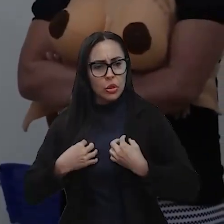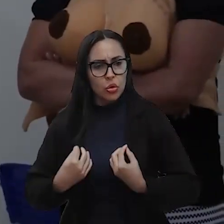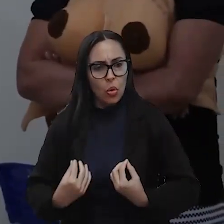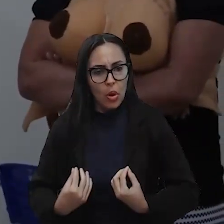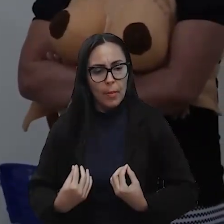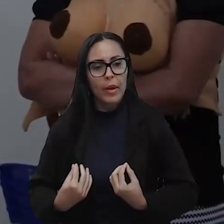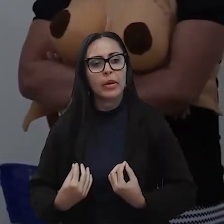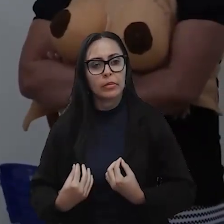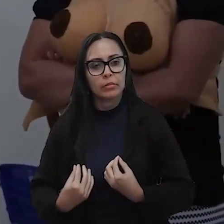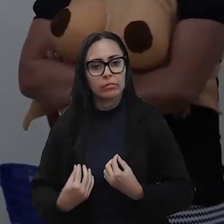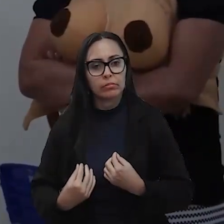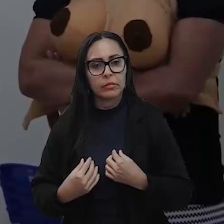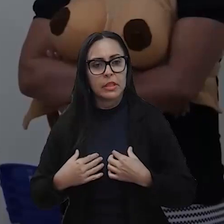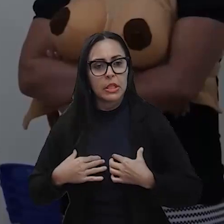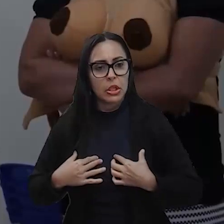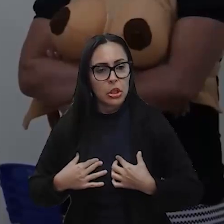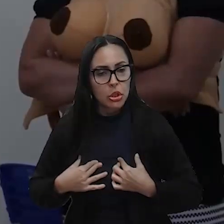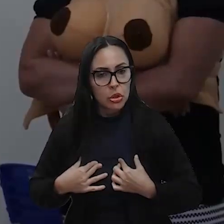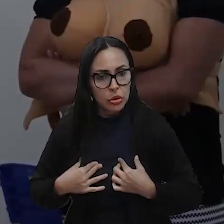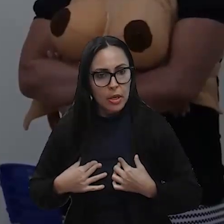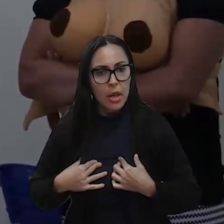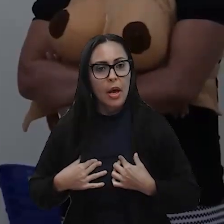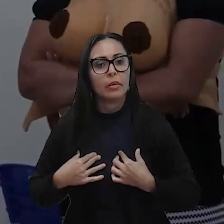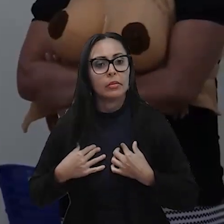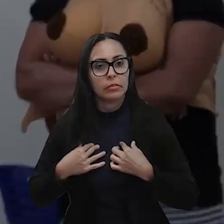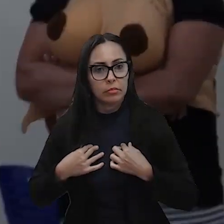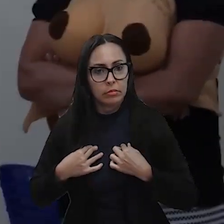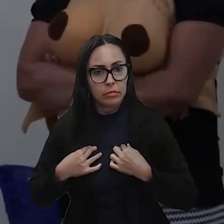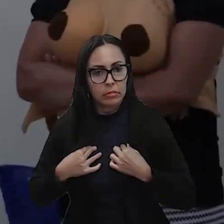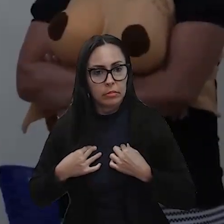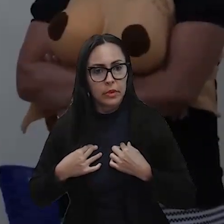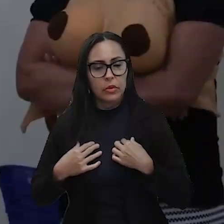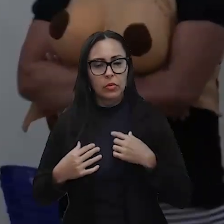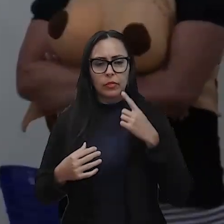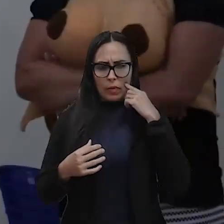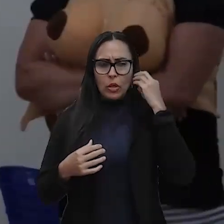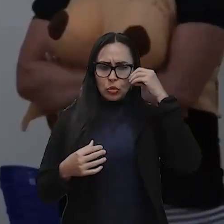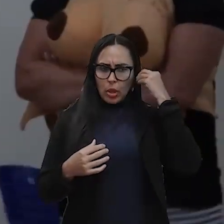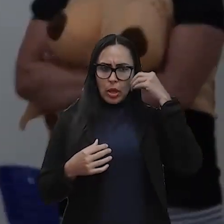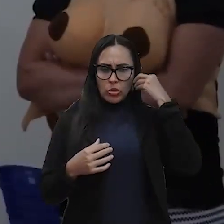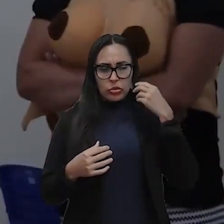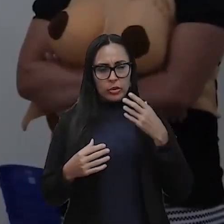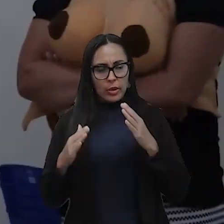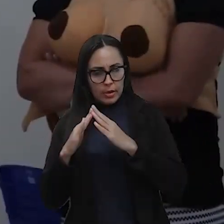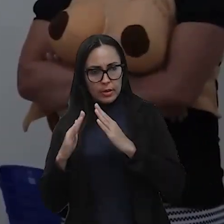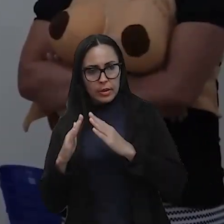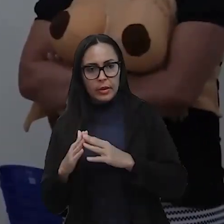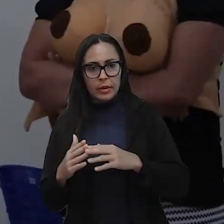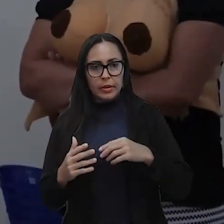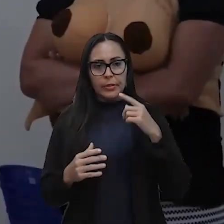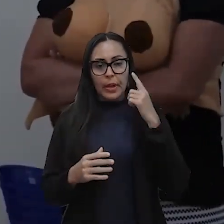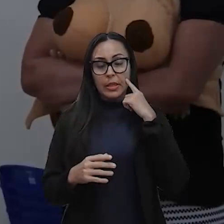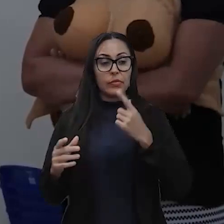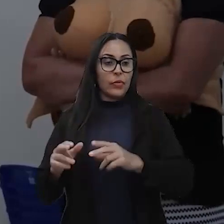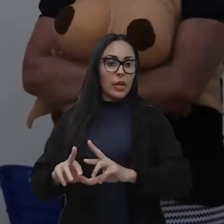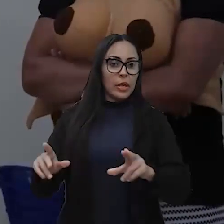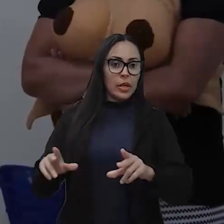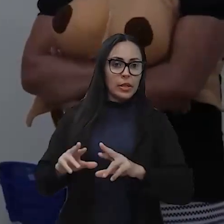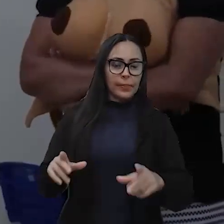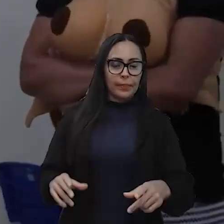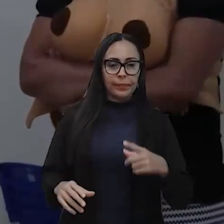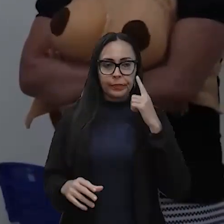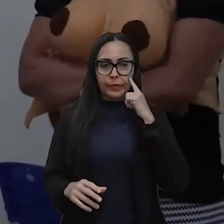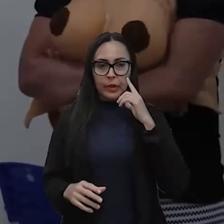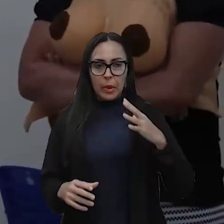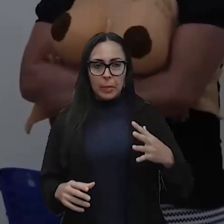pele engelhar muito, gente, faz o teste quando chegar em casa. É porque esse tecido nosso é diferente. Mas faz o teste. Chega na